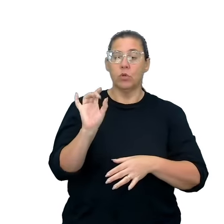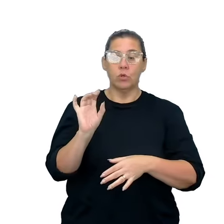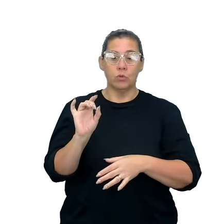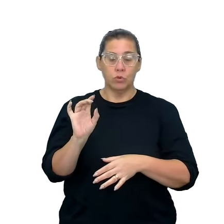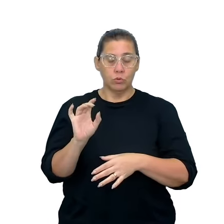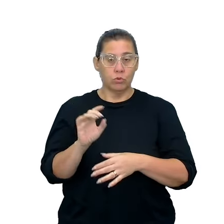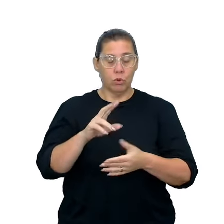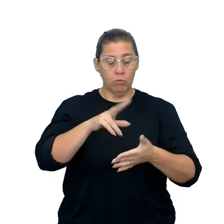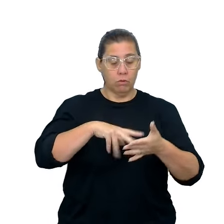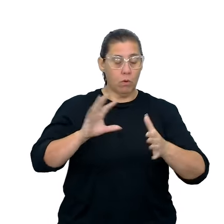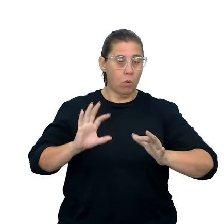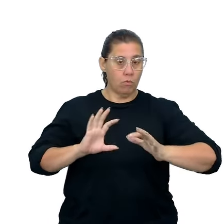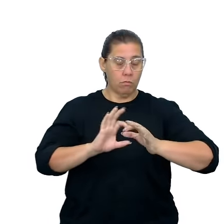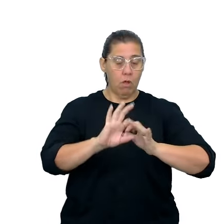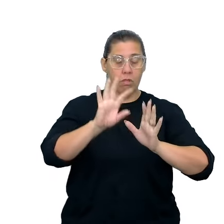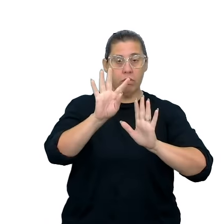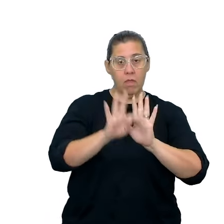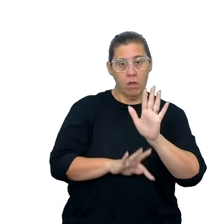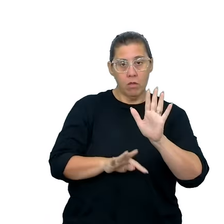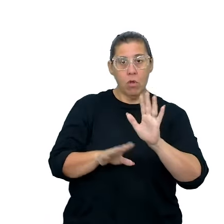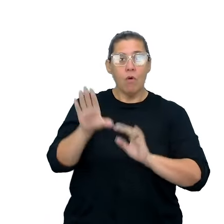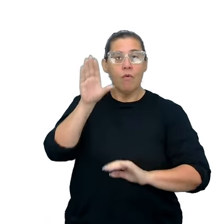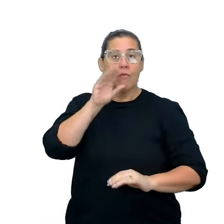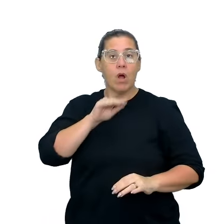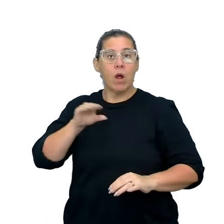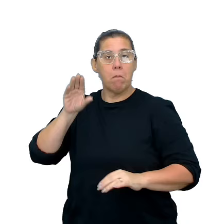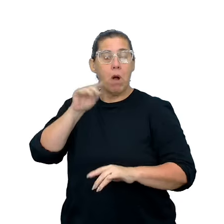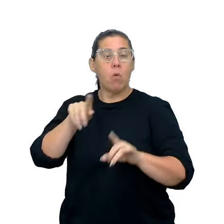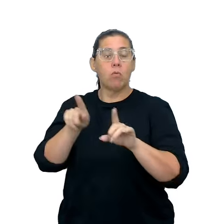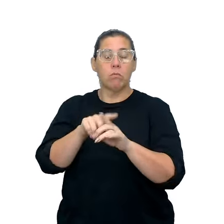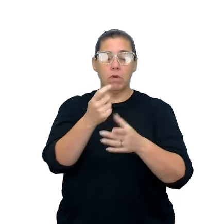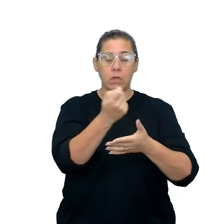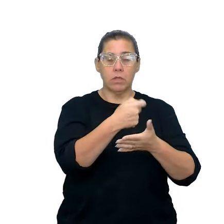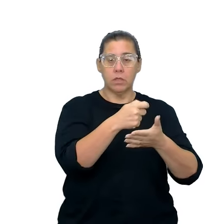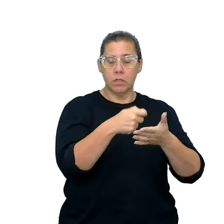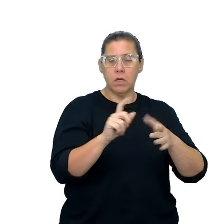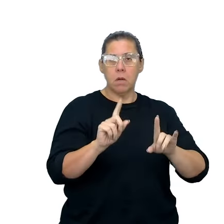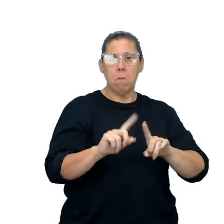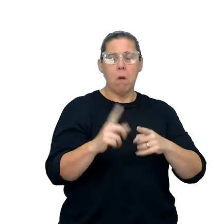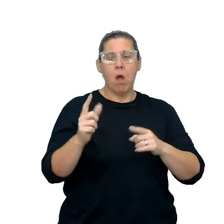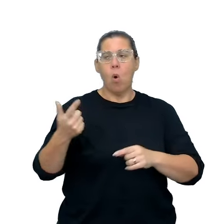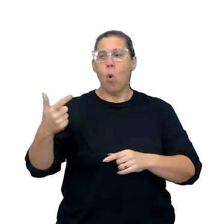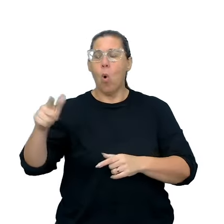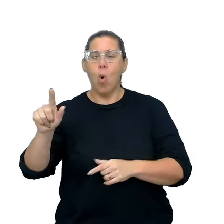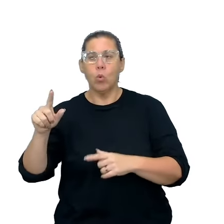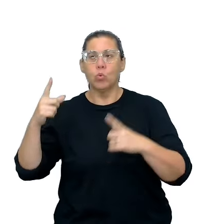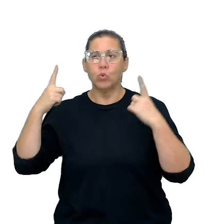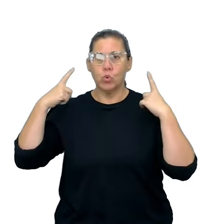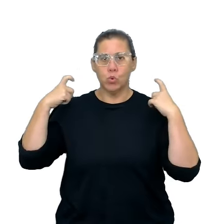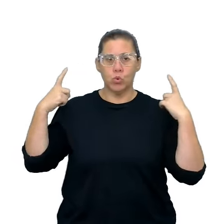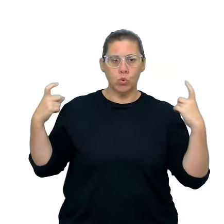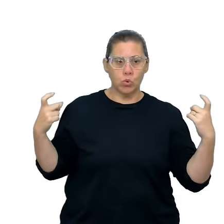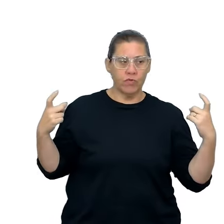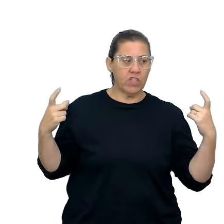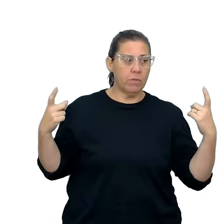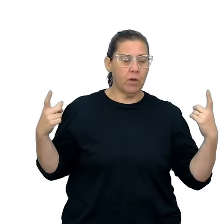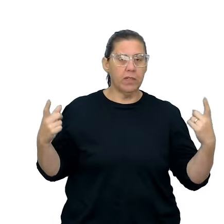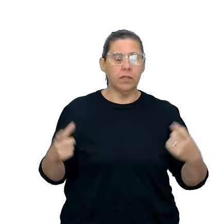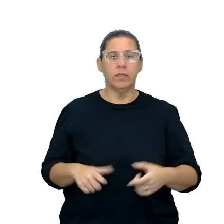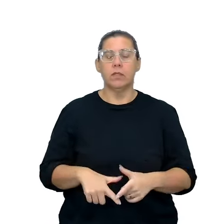vincula à leitura do texto verbal escrito, mas também a outras modalidades de de